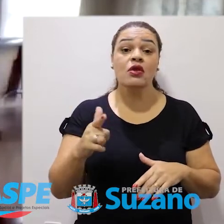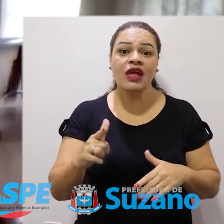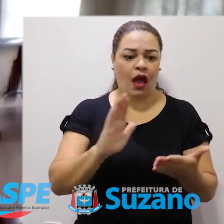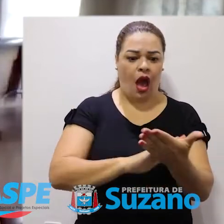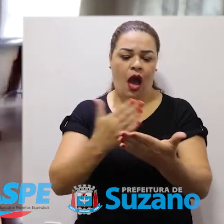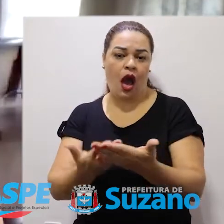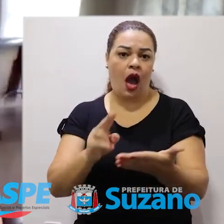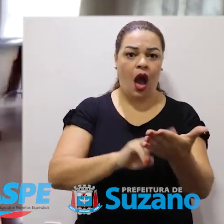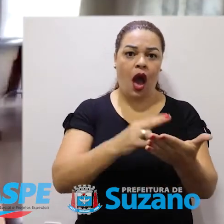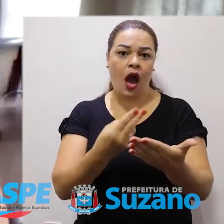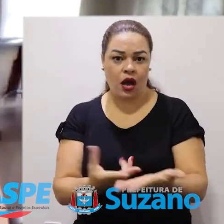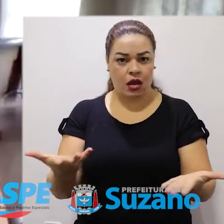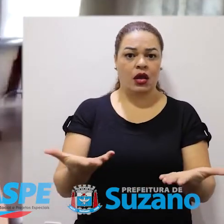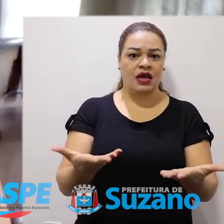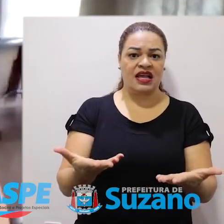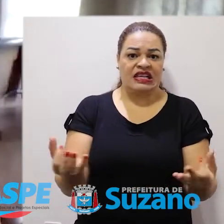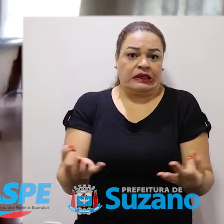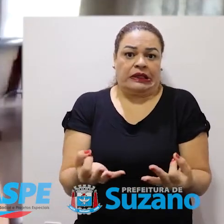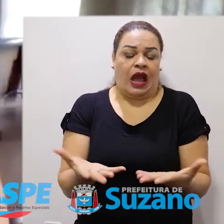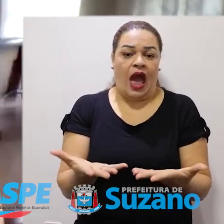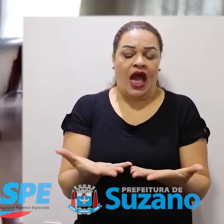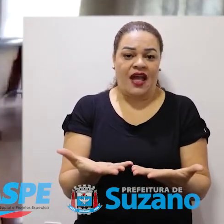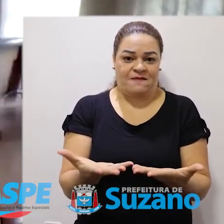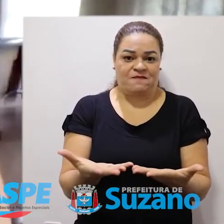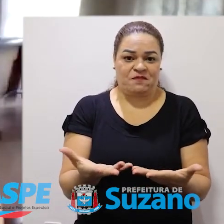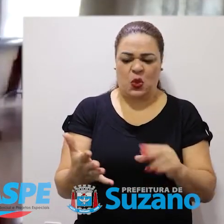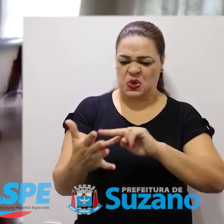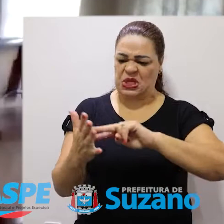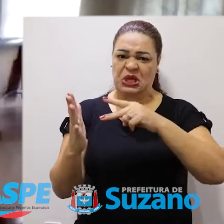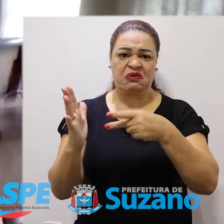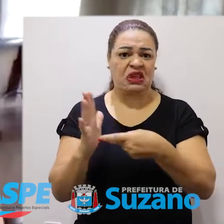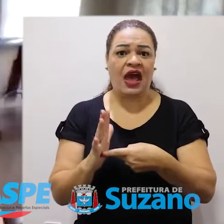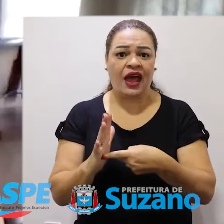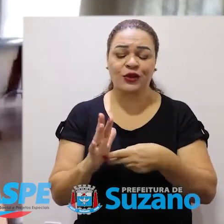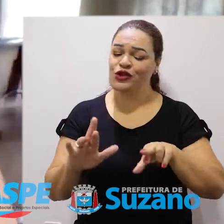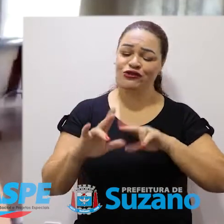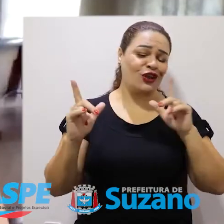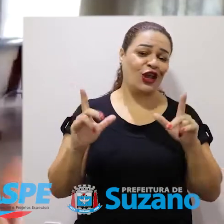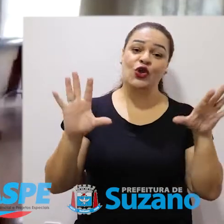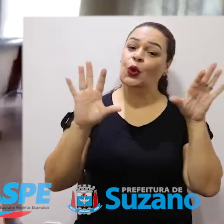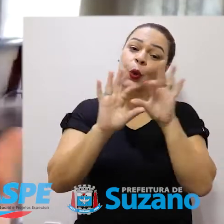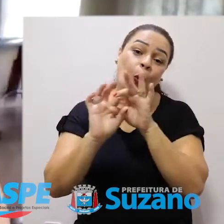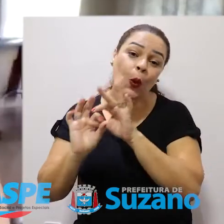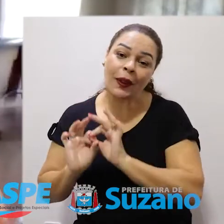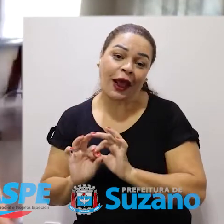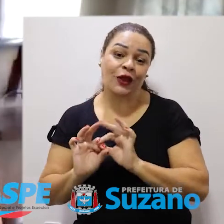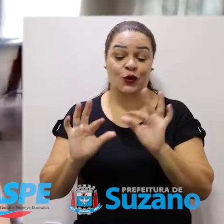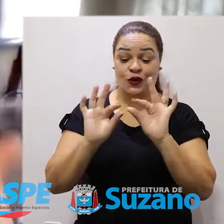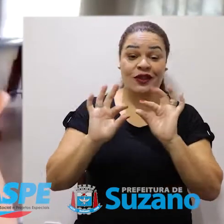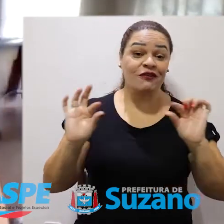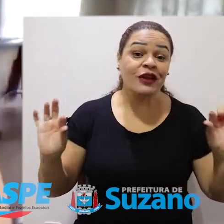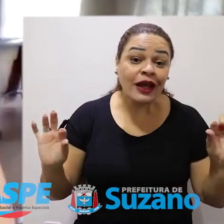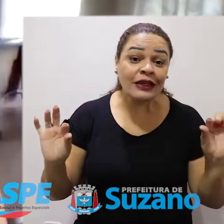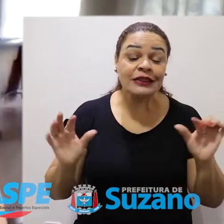literis, né? Como a gente diria. Não vai dar para você pegar e dizer assim, esse termo significa isso. Você vai depender do contexto, vai depender da